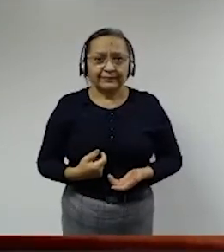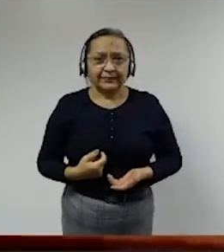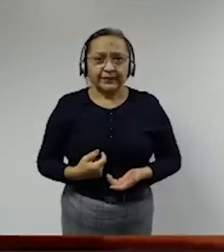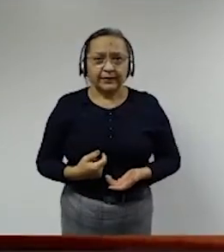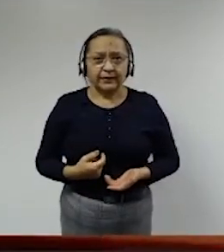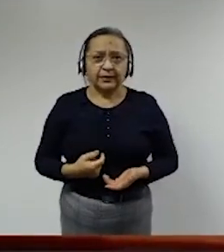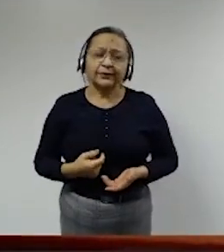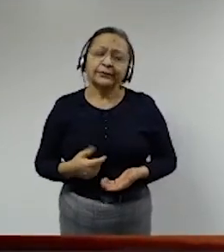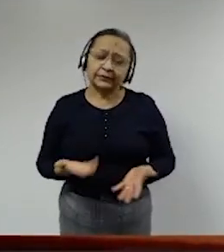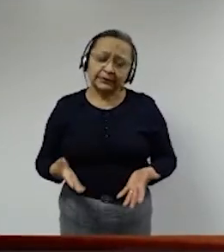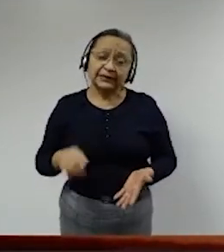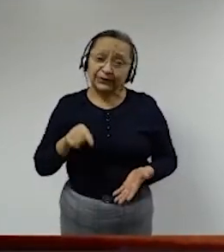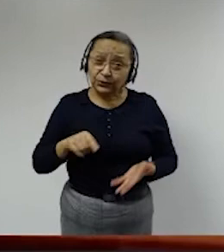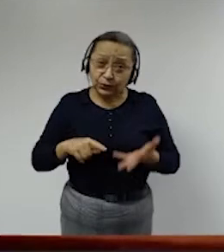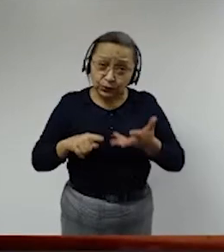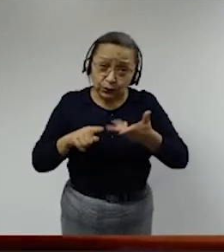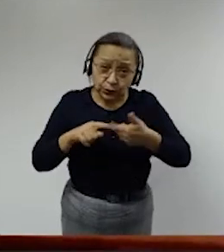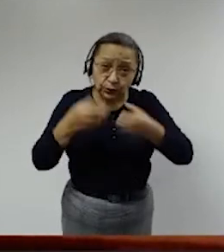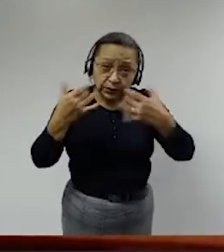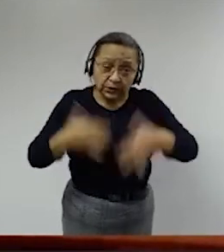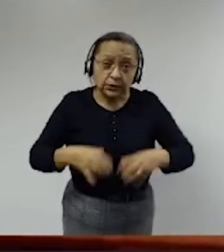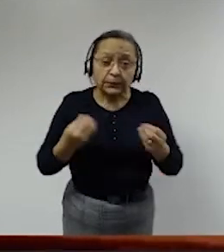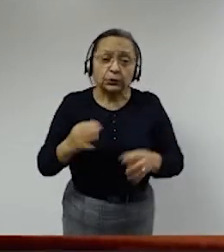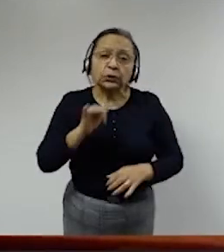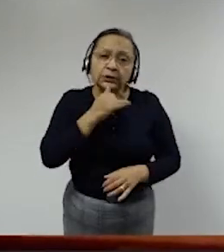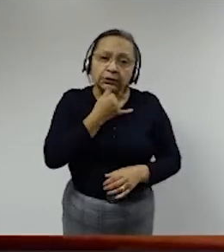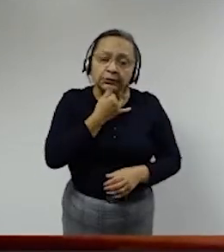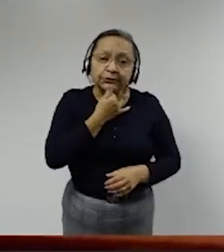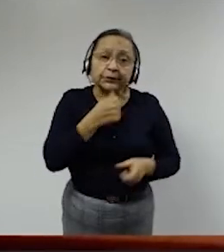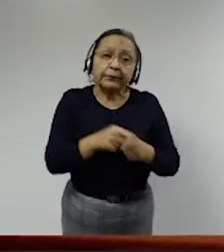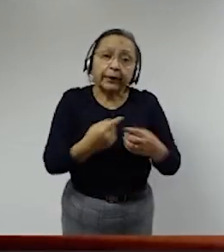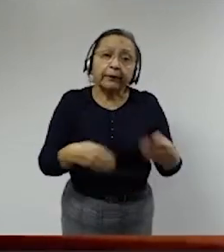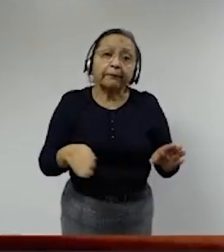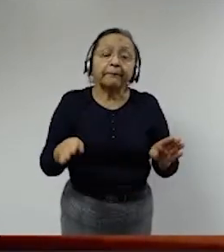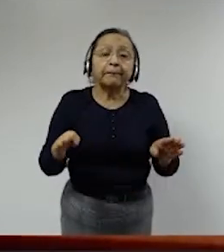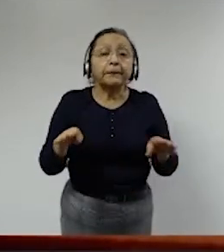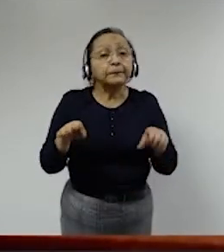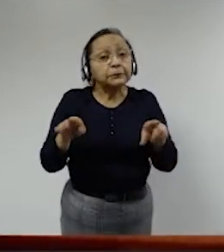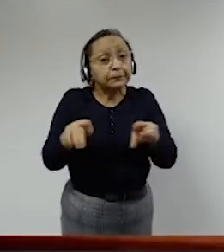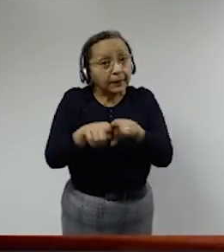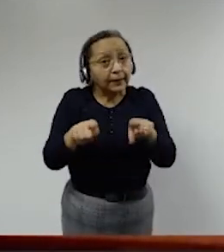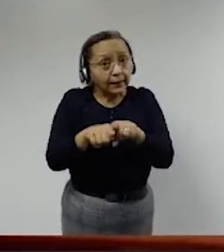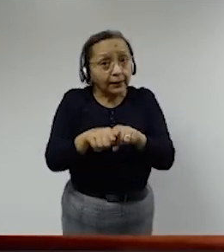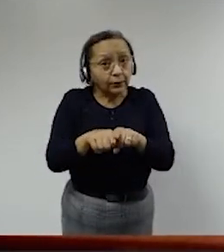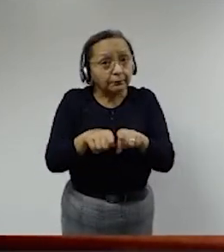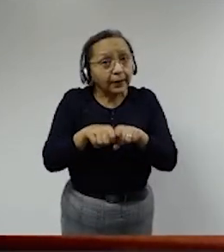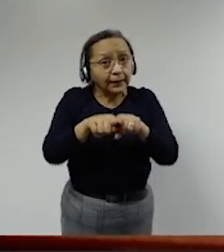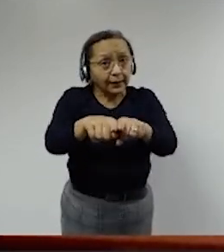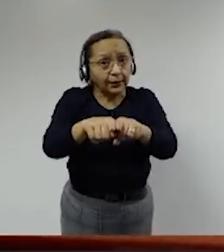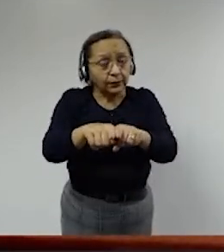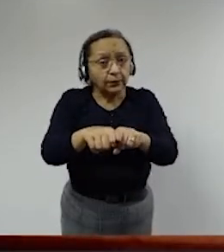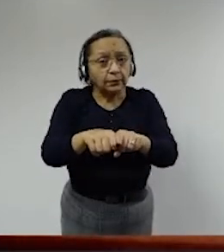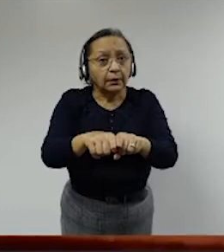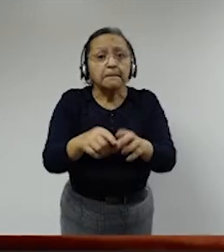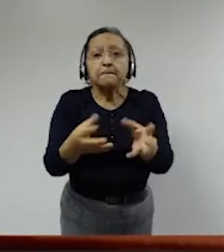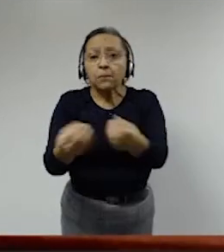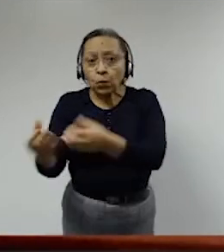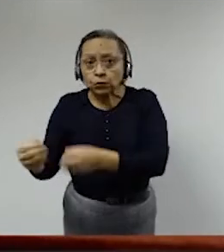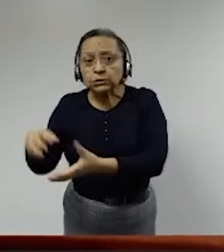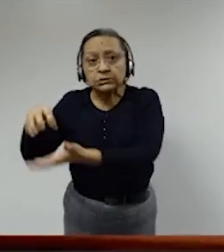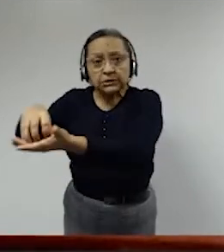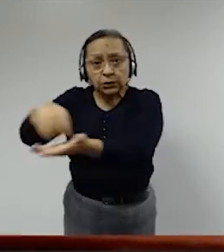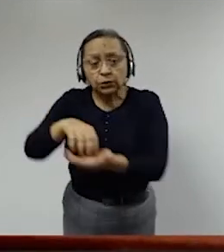assim, é triste. E, paralelamente, o que aconteceu é que muitos os setores